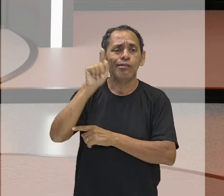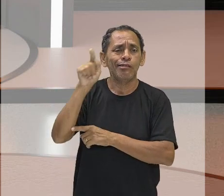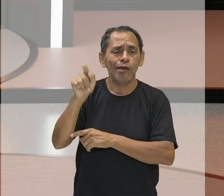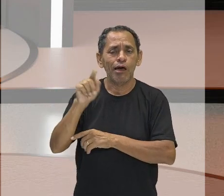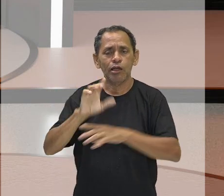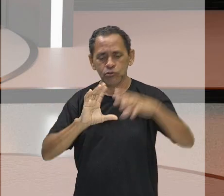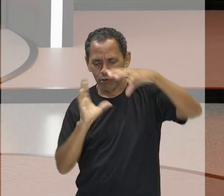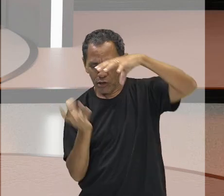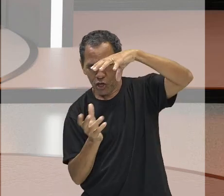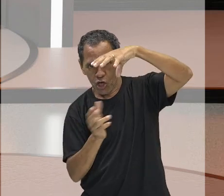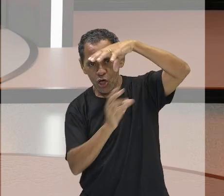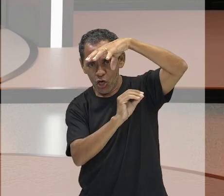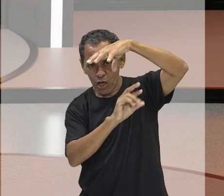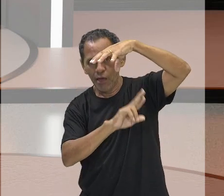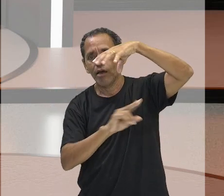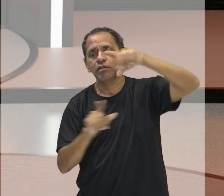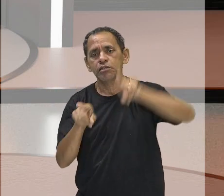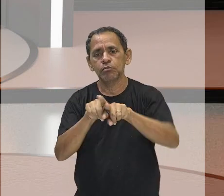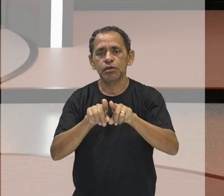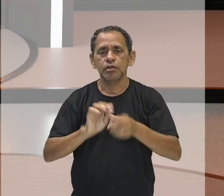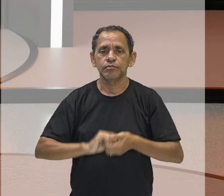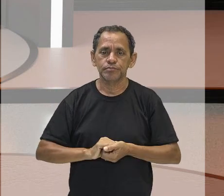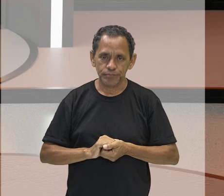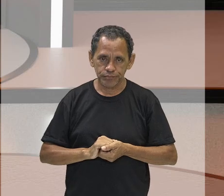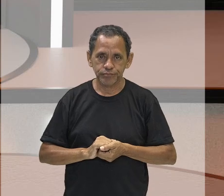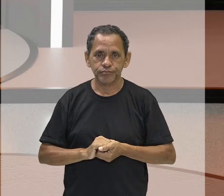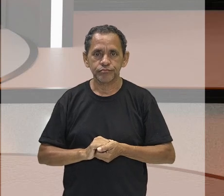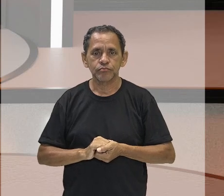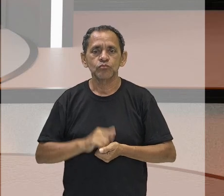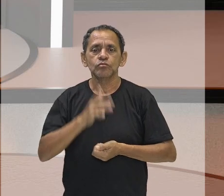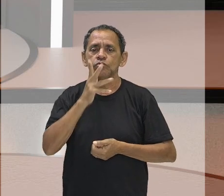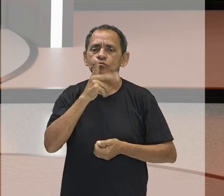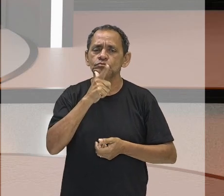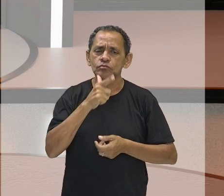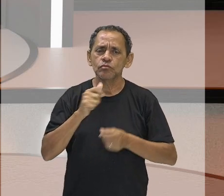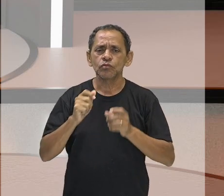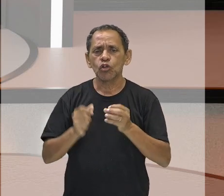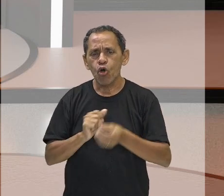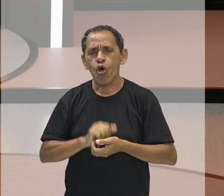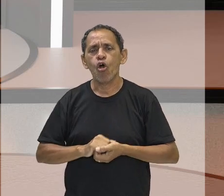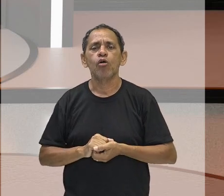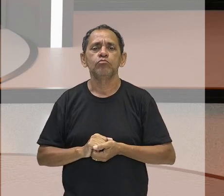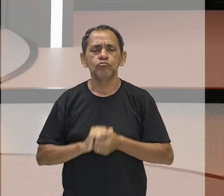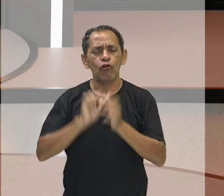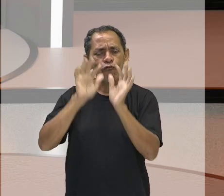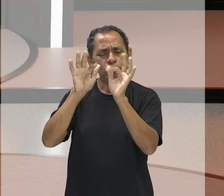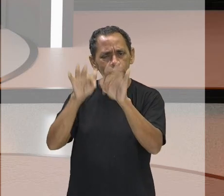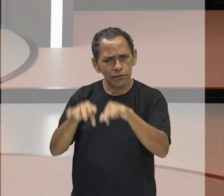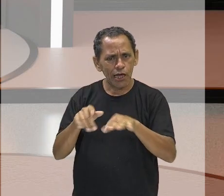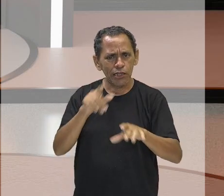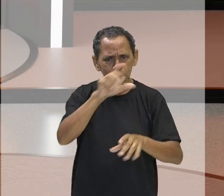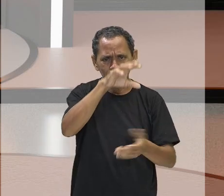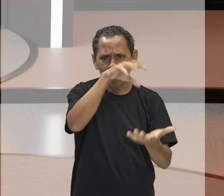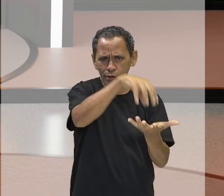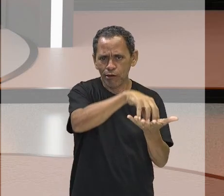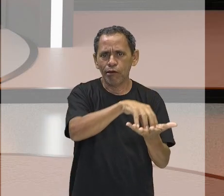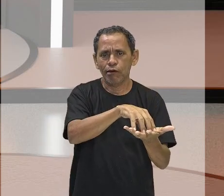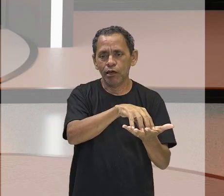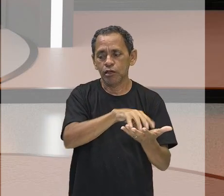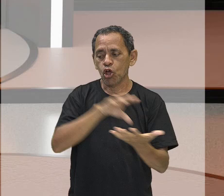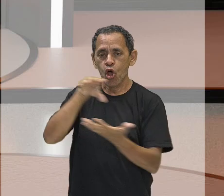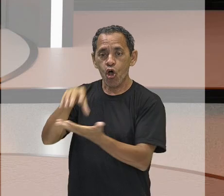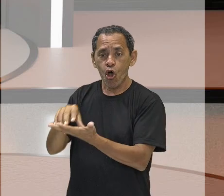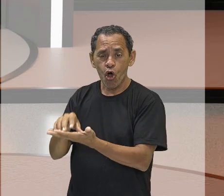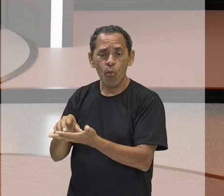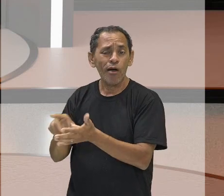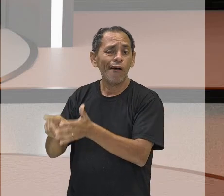vê que Bizâncio, por ser rica, demorou mais para cair do que Roma propriamente dita. Se